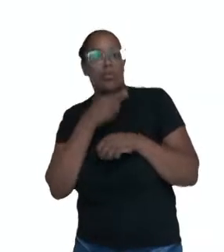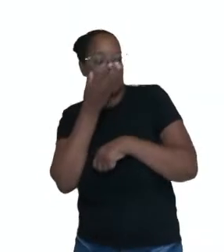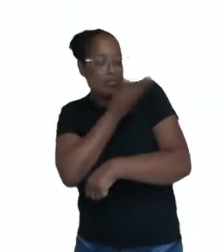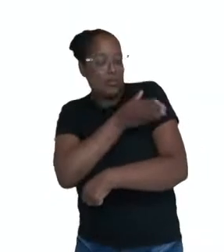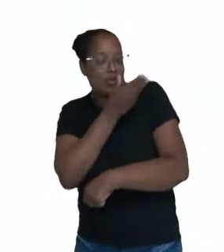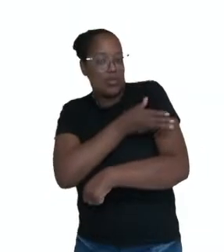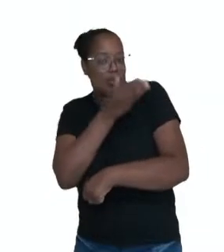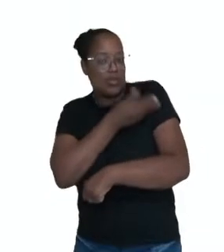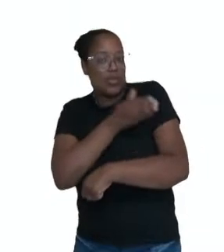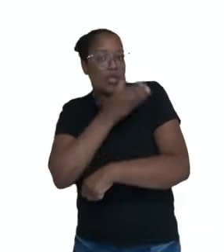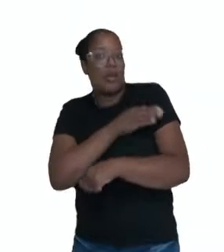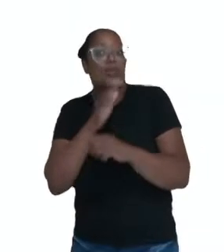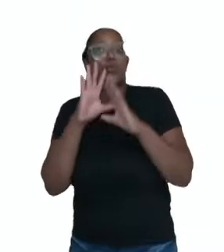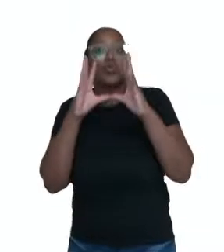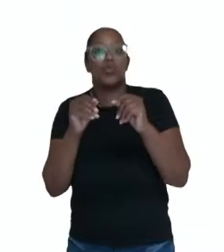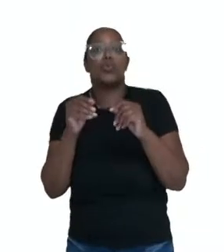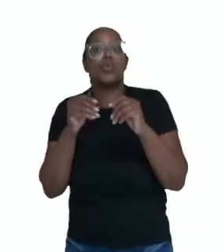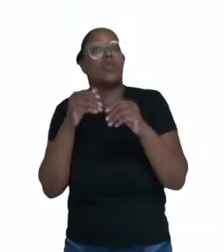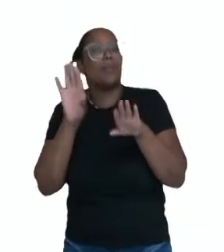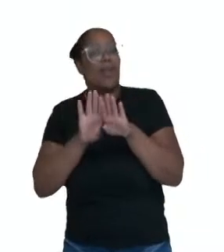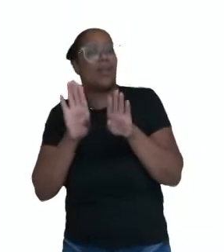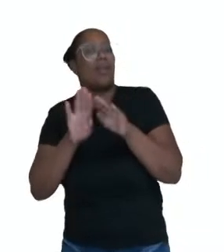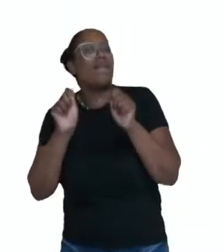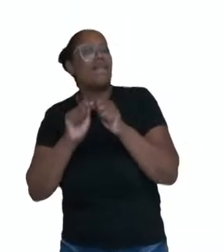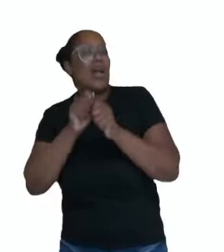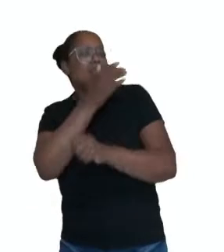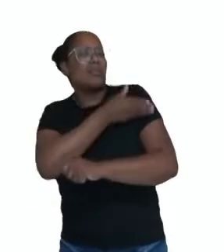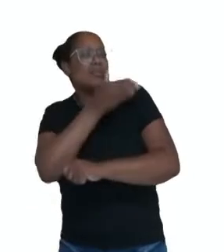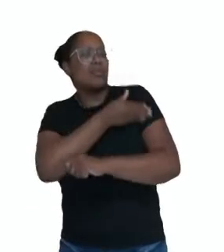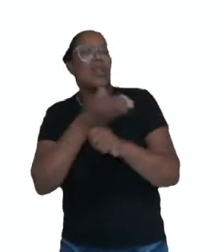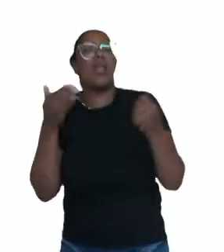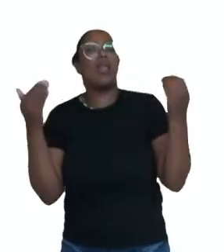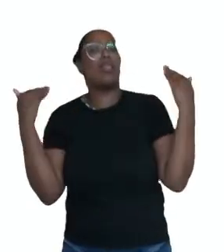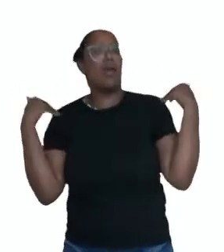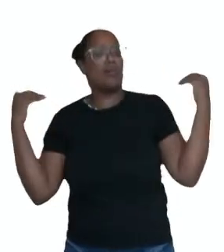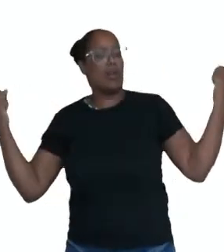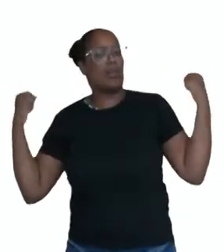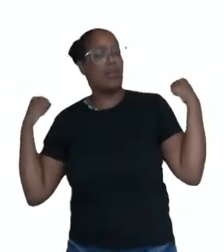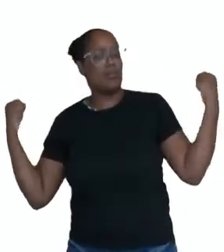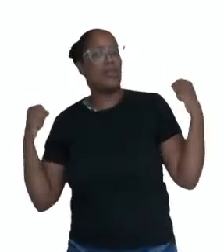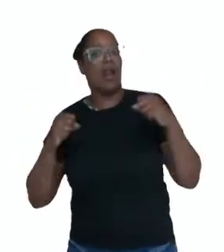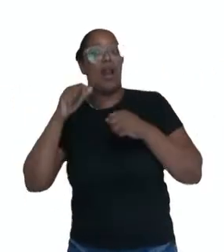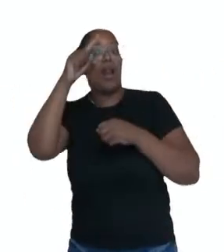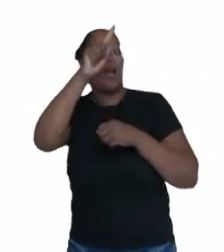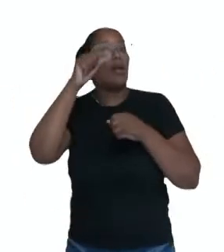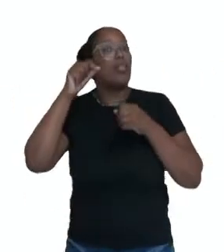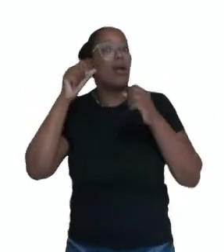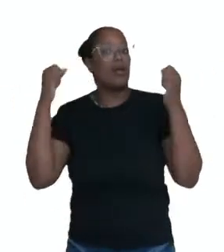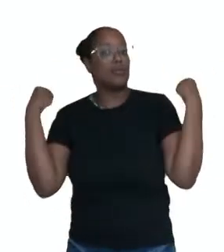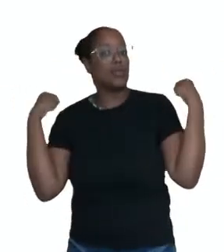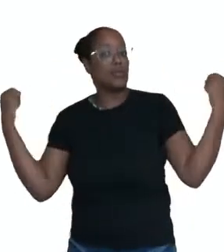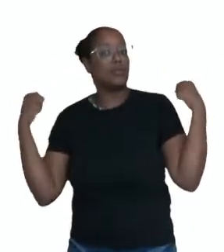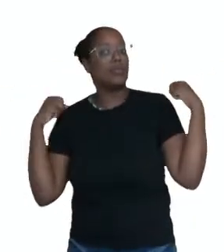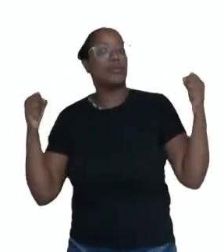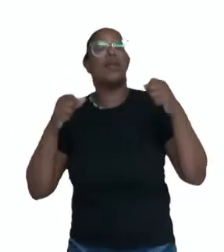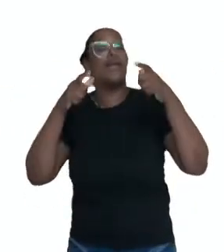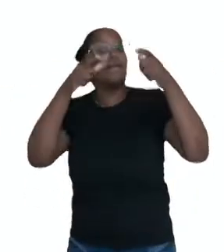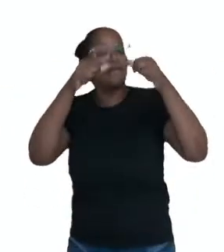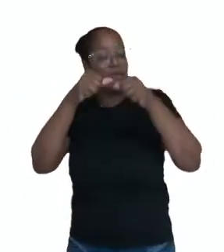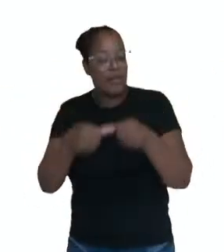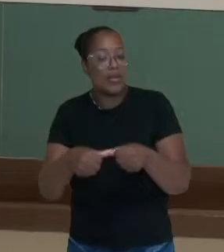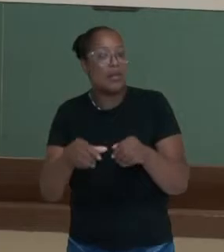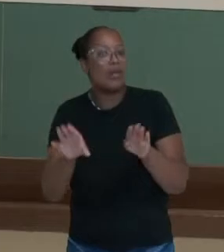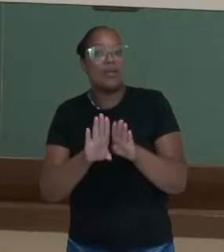capoeira treinada nas academias. Então os capoeiristas treinam a capoeira, né, nos seus locais de